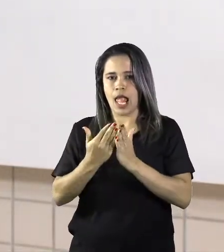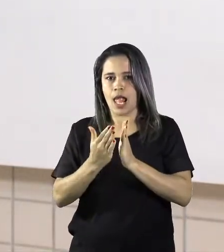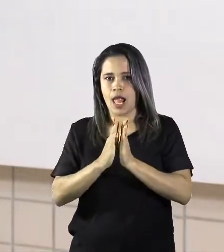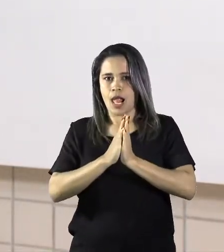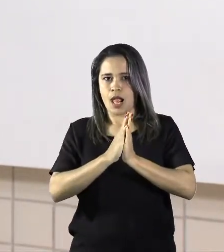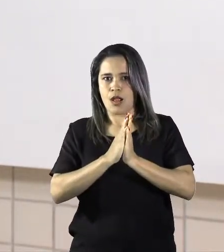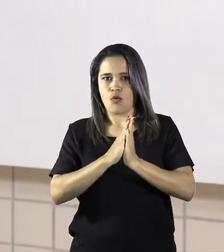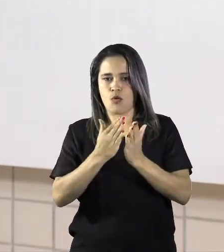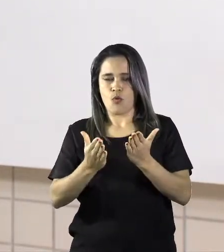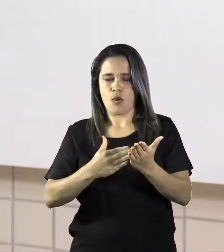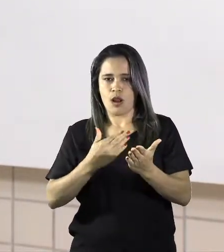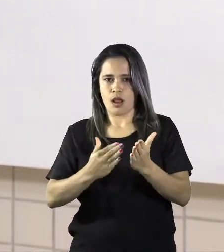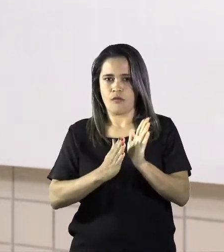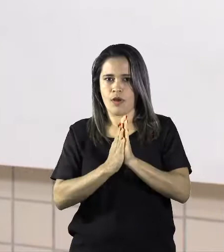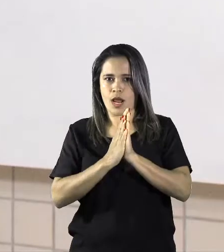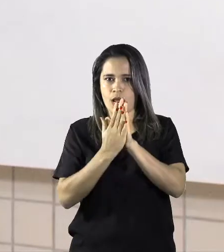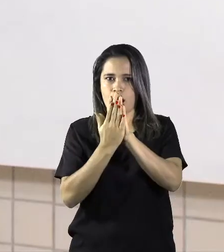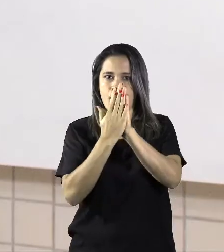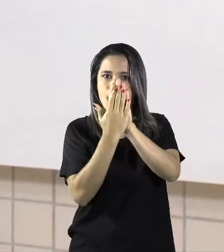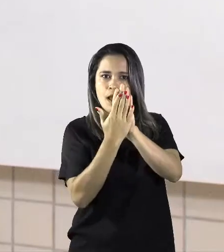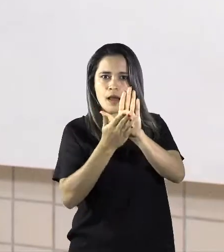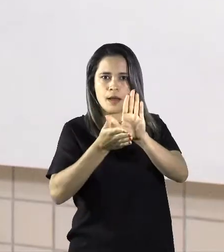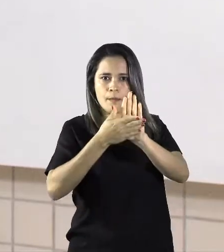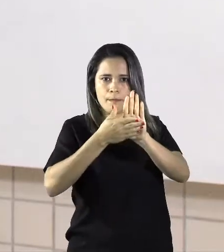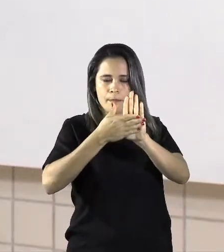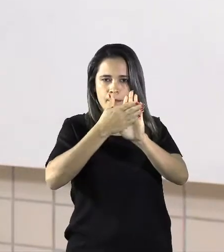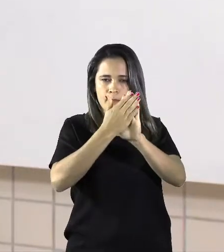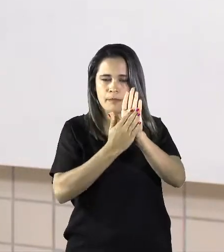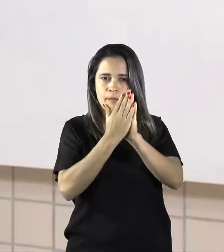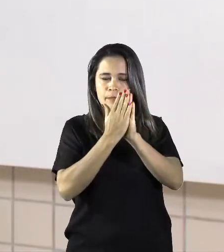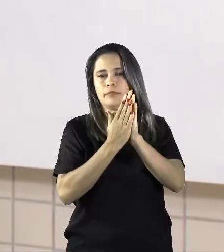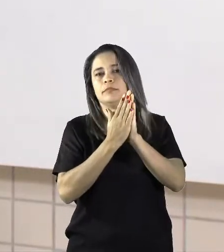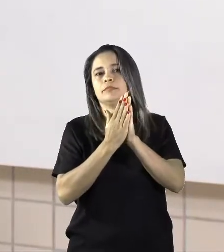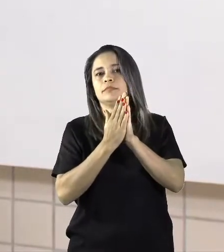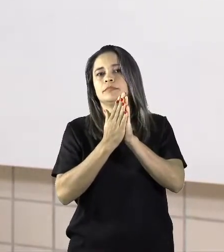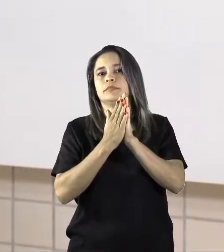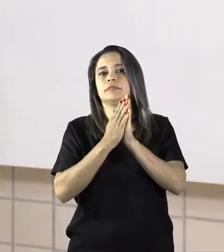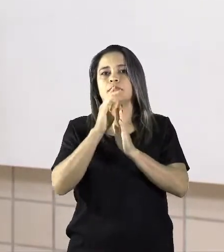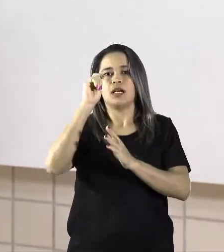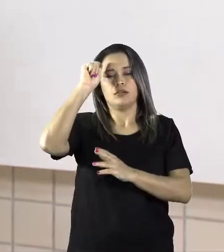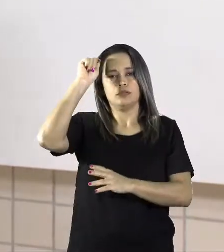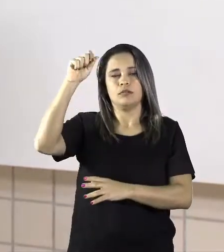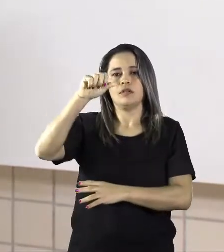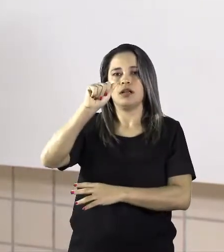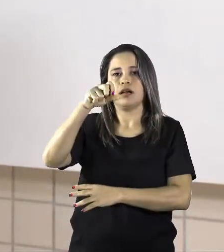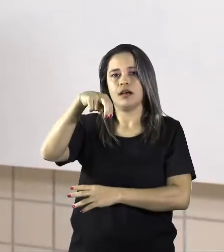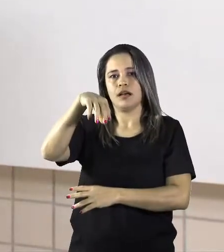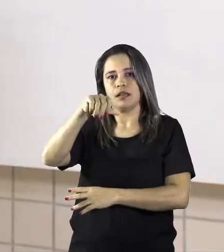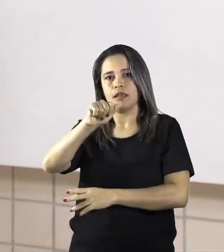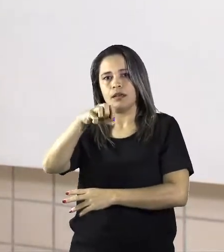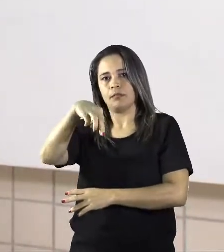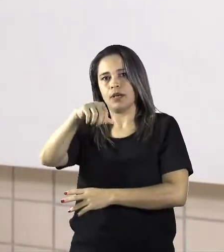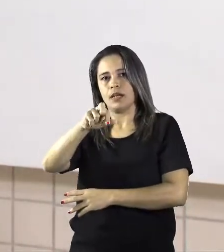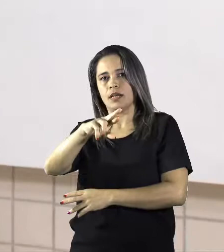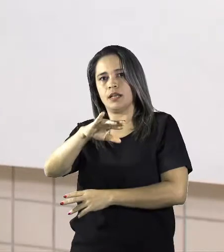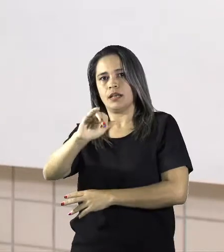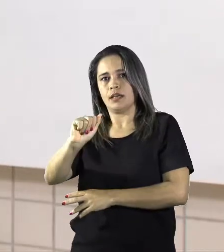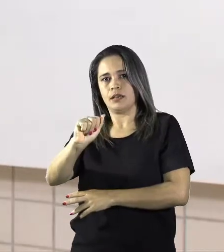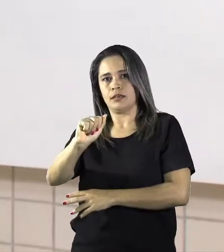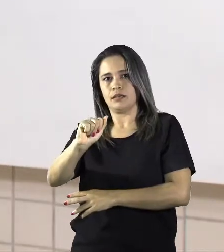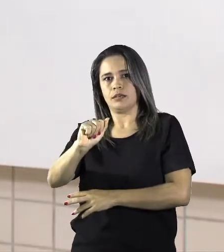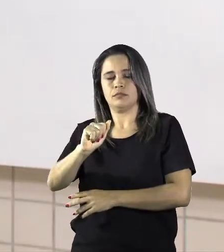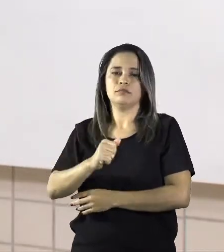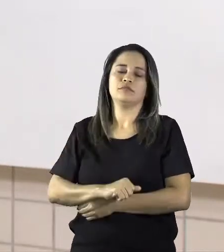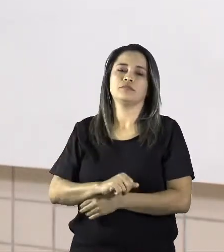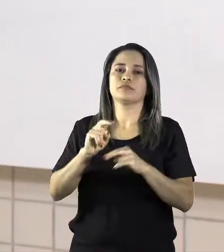obra clássica de Ana Maria Machado, Menina Bonita do Laço de Fita. Vocês vão acompanhar